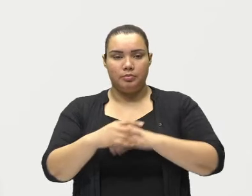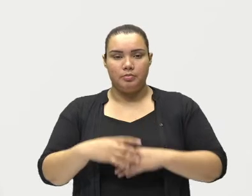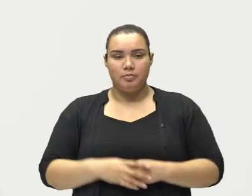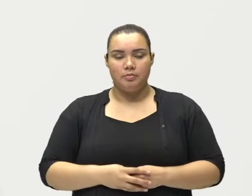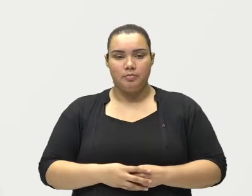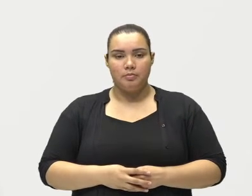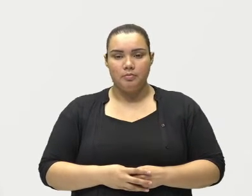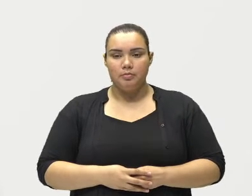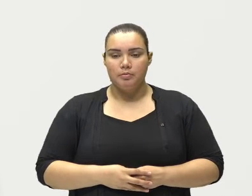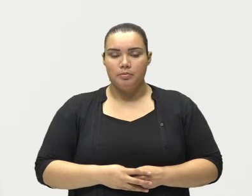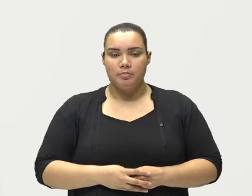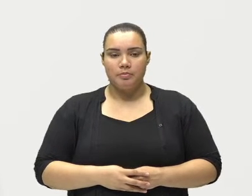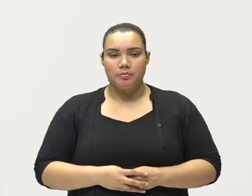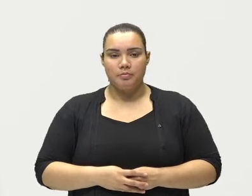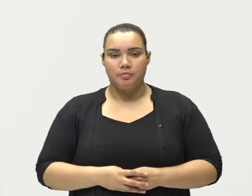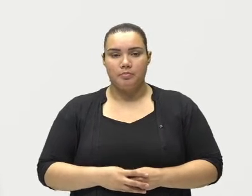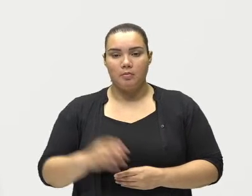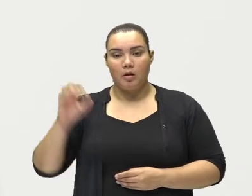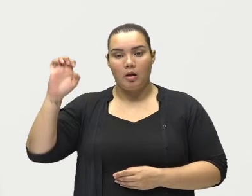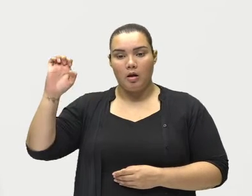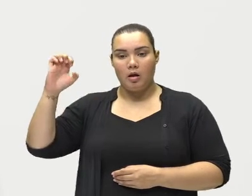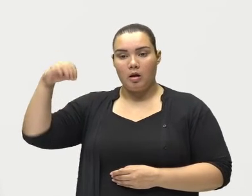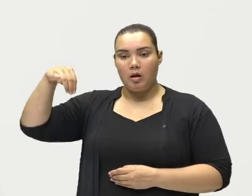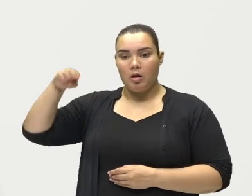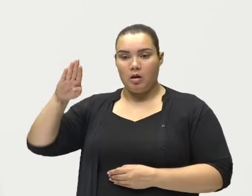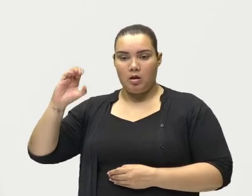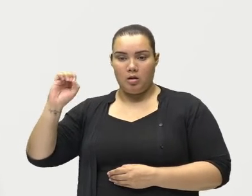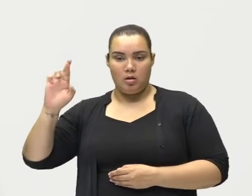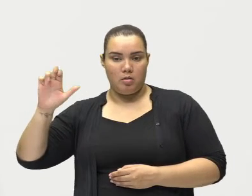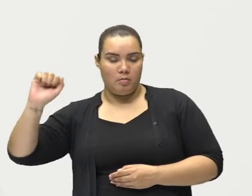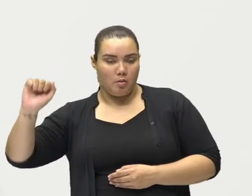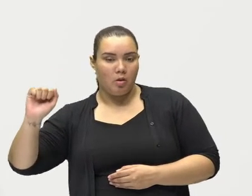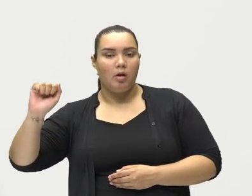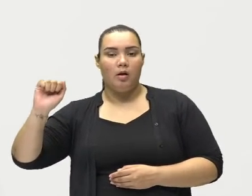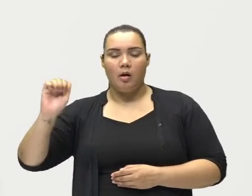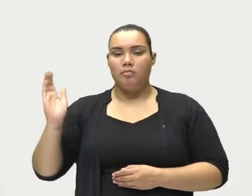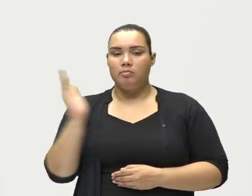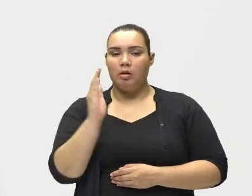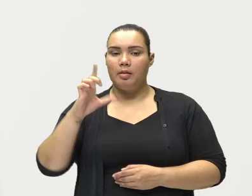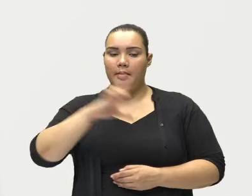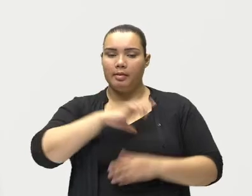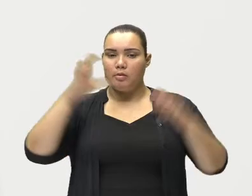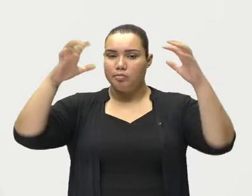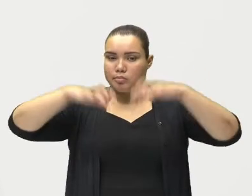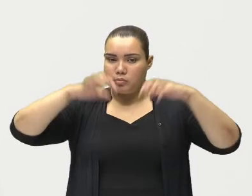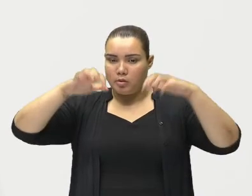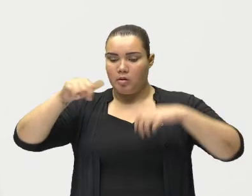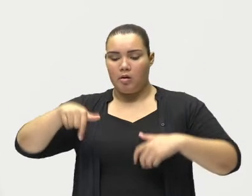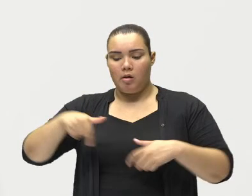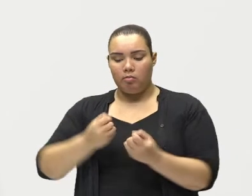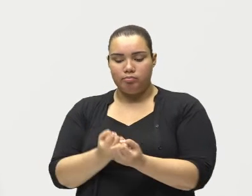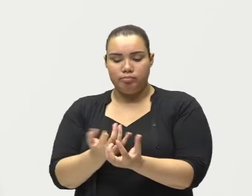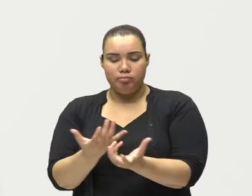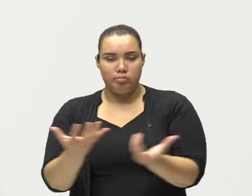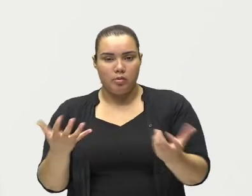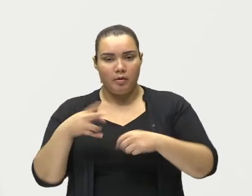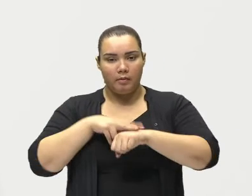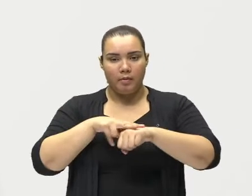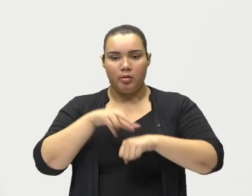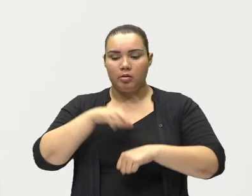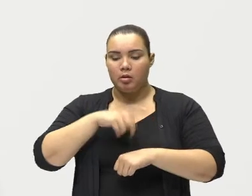a conjunção. Olha só. Embora tenha chovido muito, o gramado continua em boas